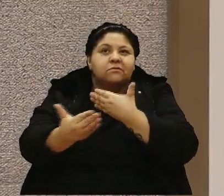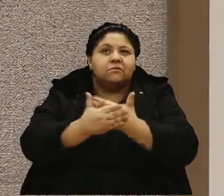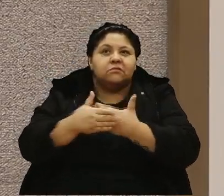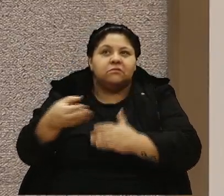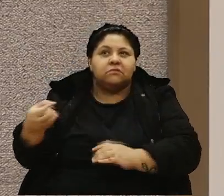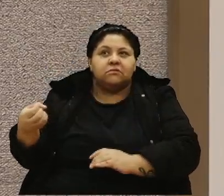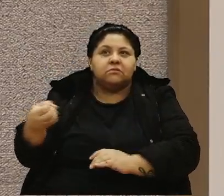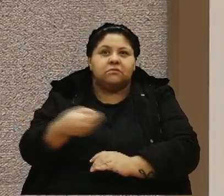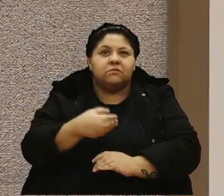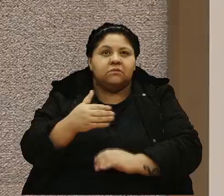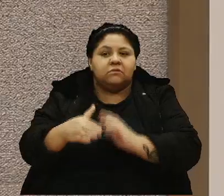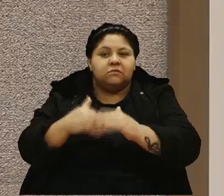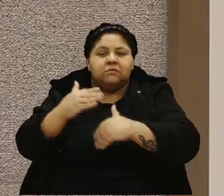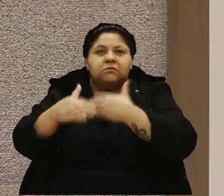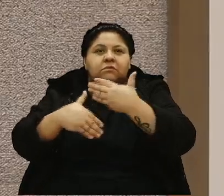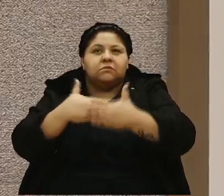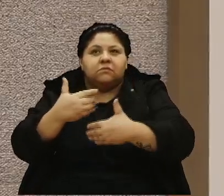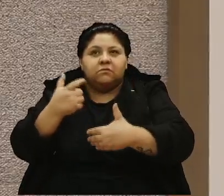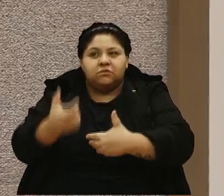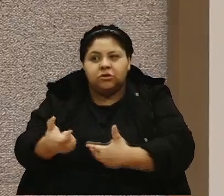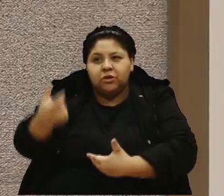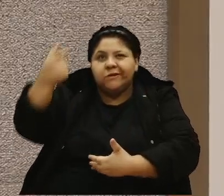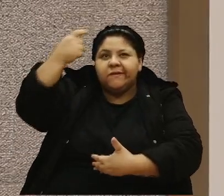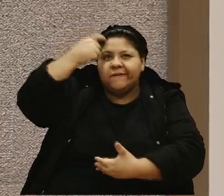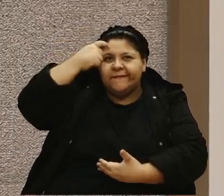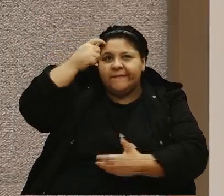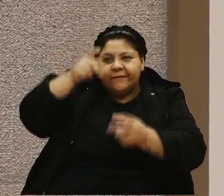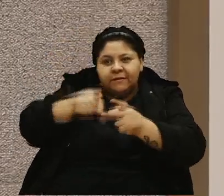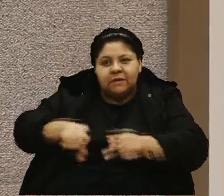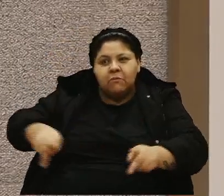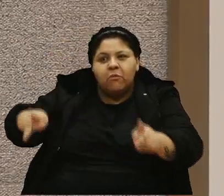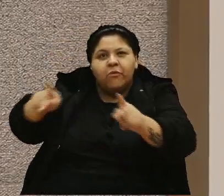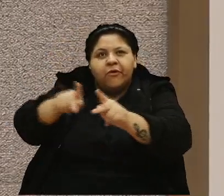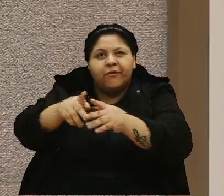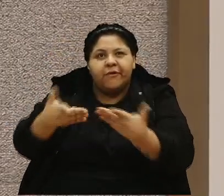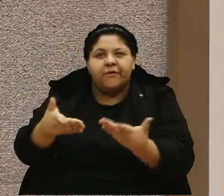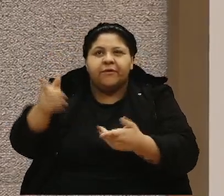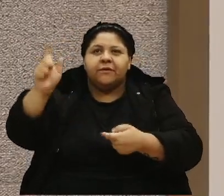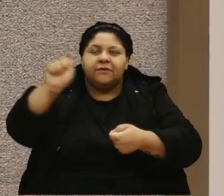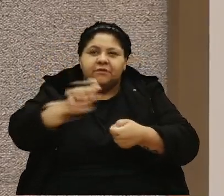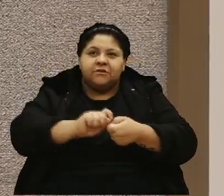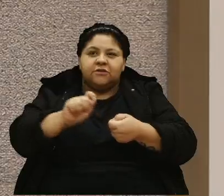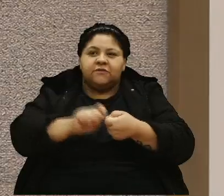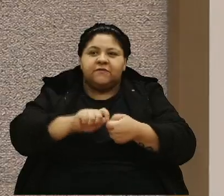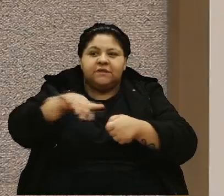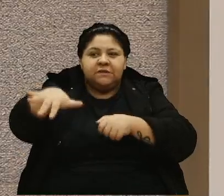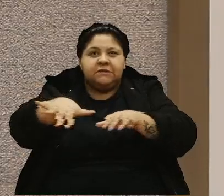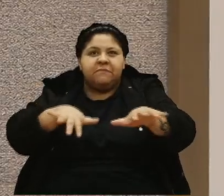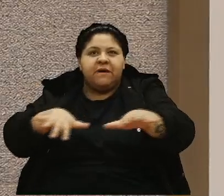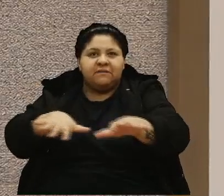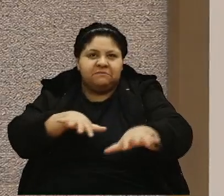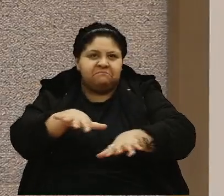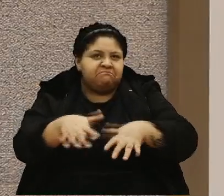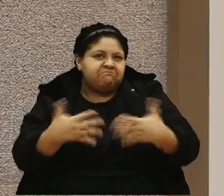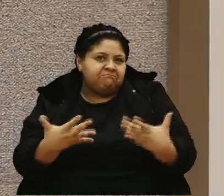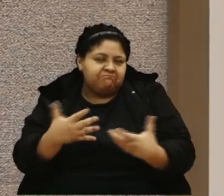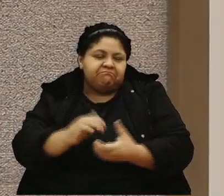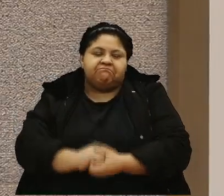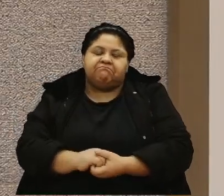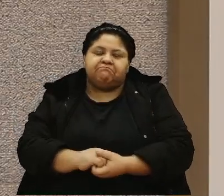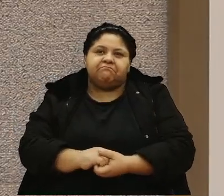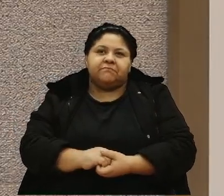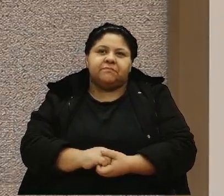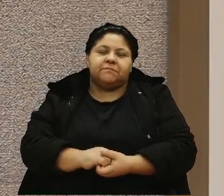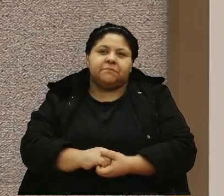novo processo de conscientização da nossa população, de fazer a separação e assim por diante. Então,